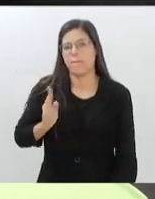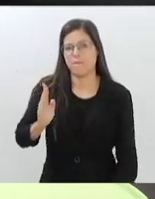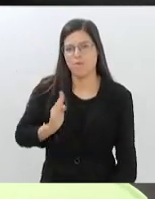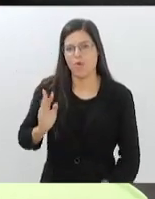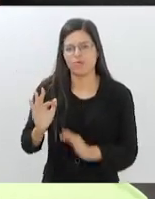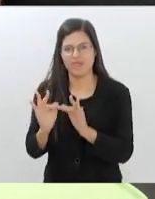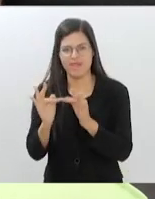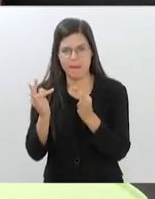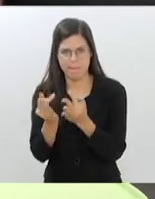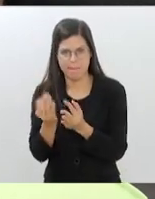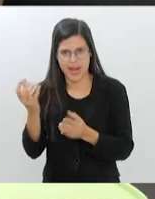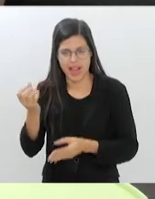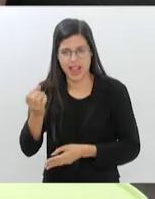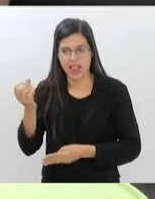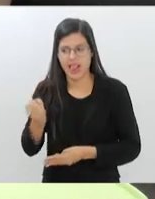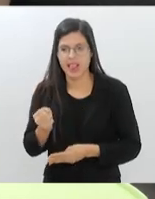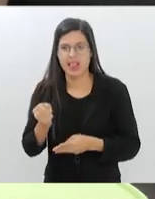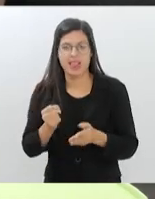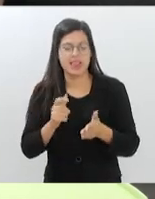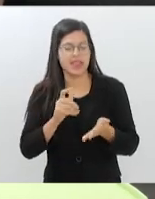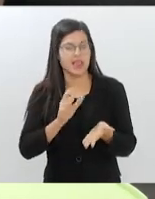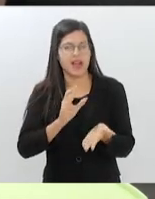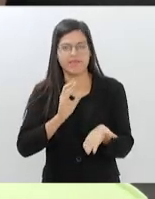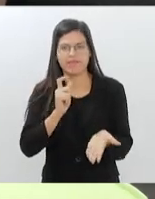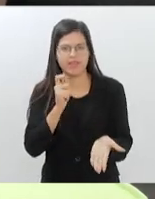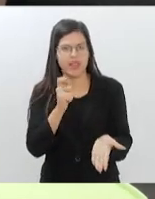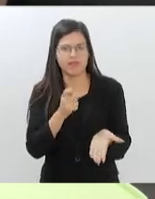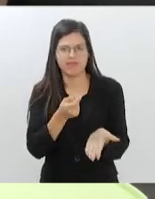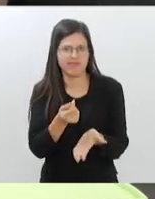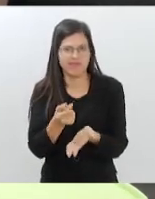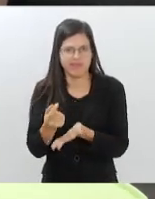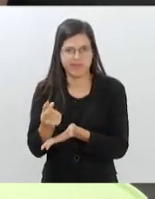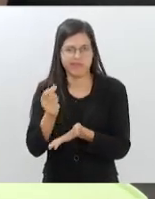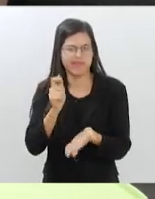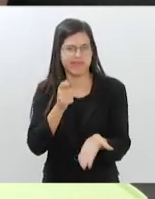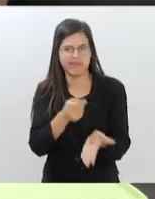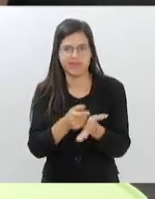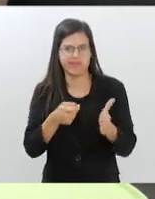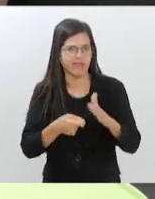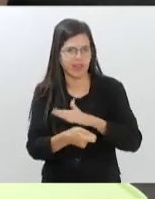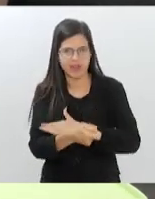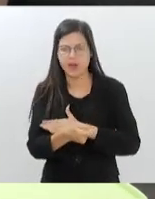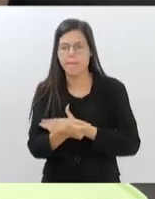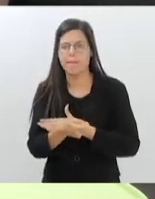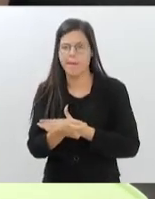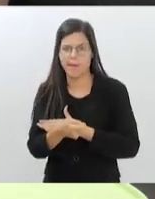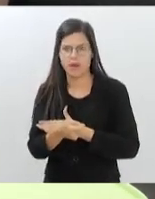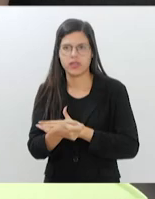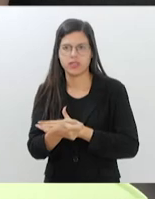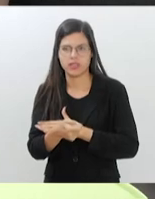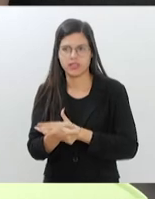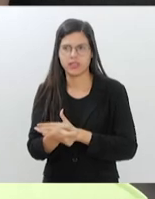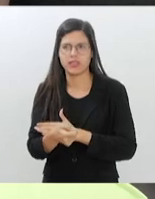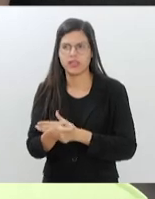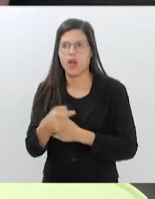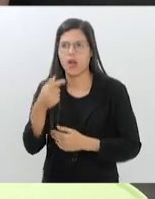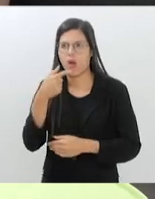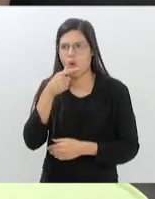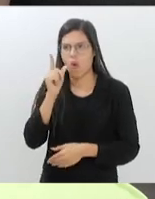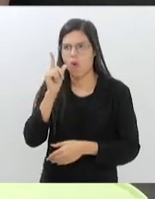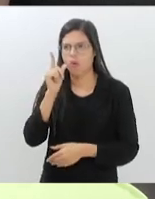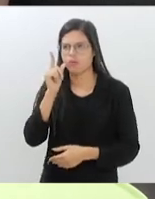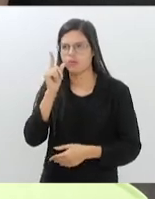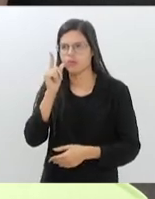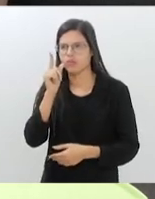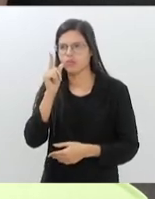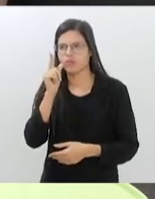aposta agora todo mundo tá querendo dizer não pode pagar com tal cartão não pode ter tal propaganda ontem mesmo saiu hoje a